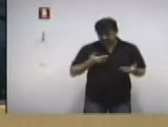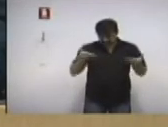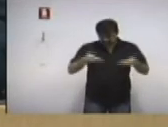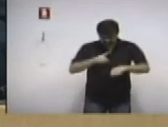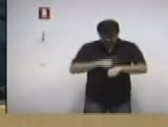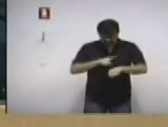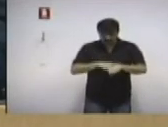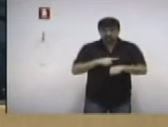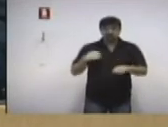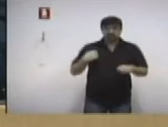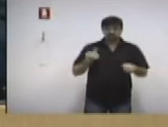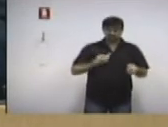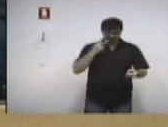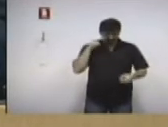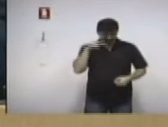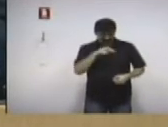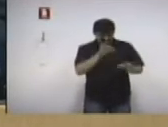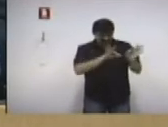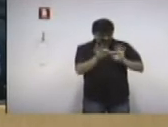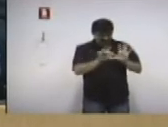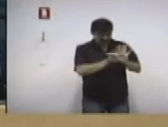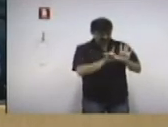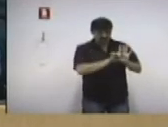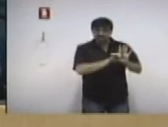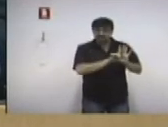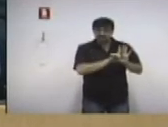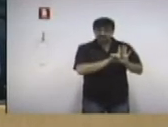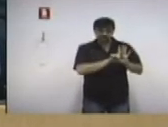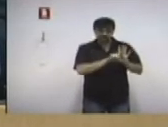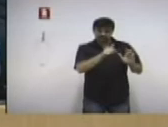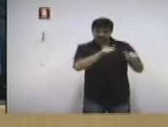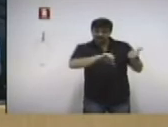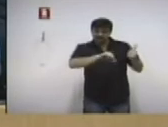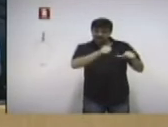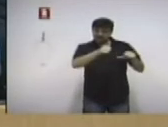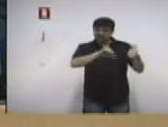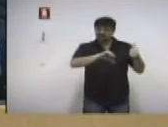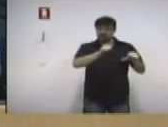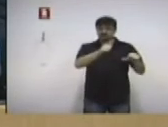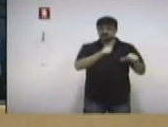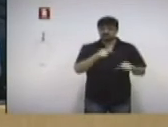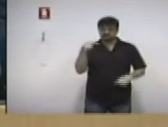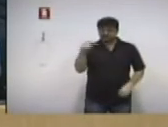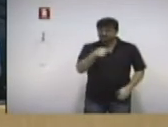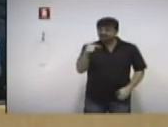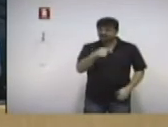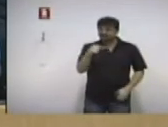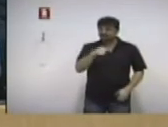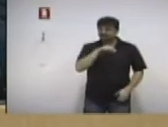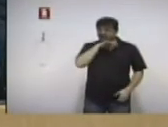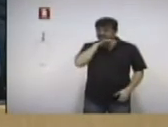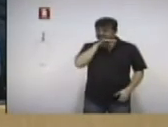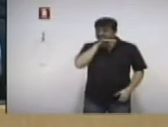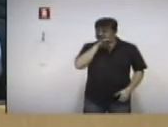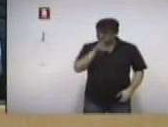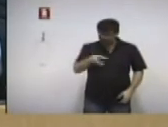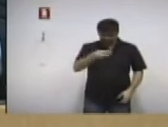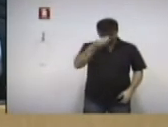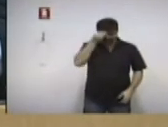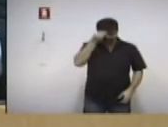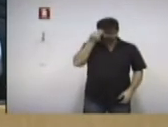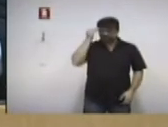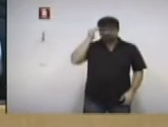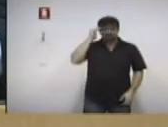primeiro momento em relação à legalidade esse projeto e no meu